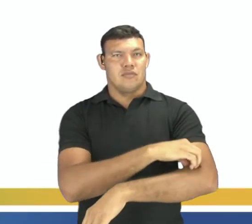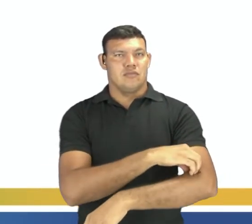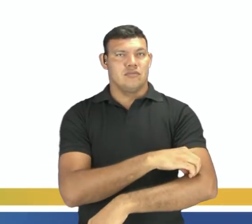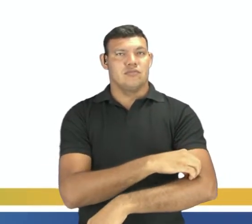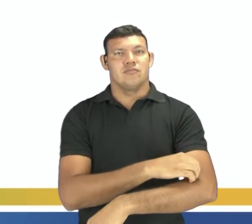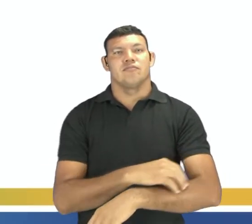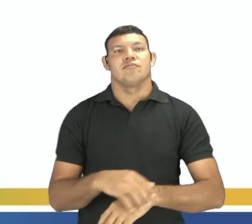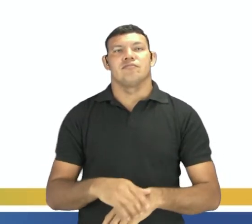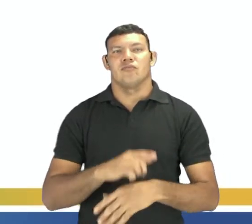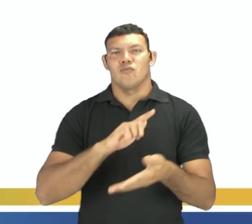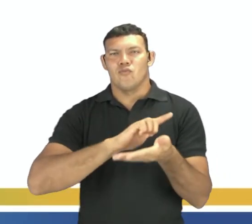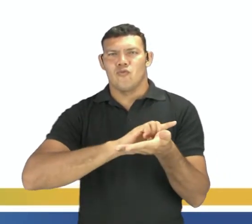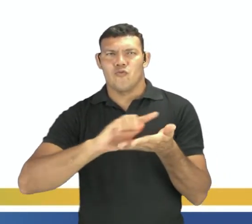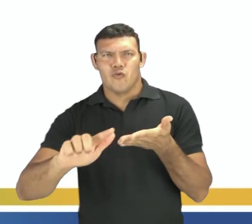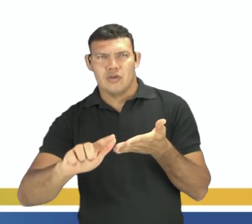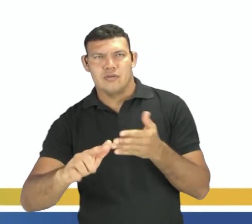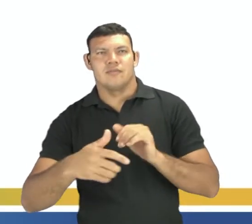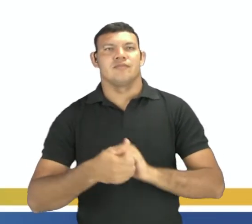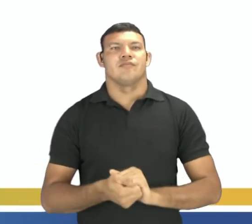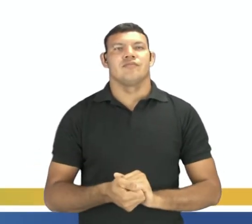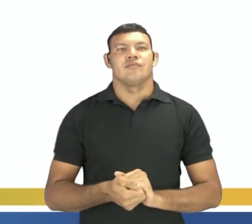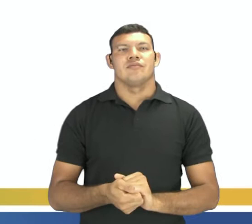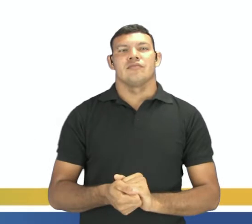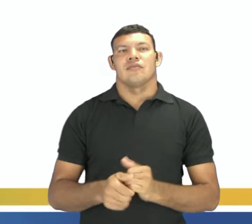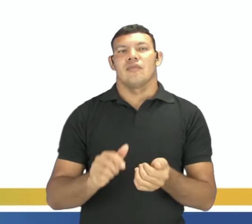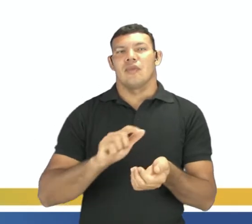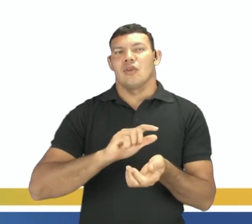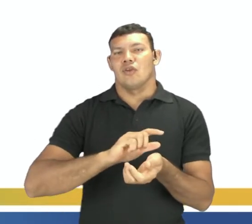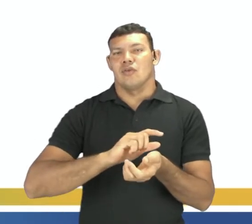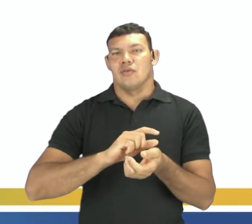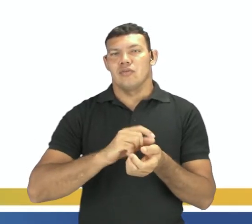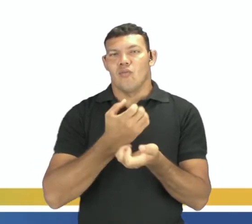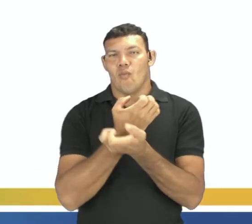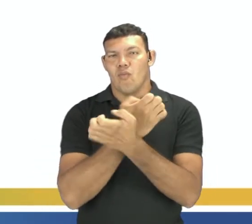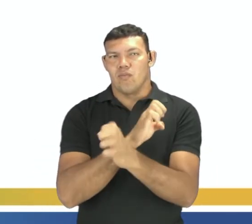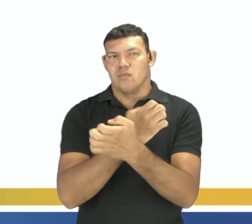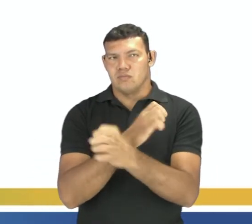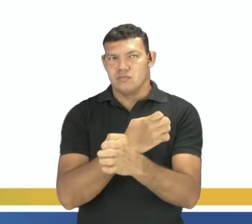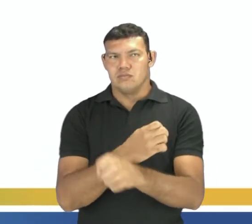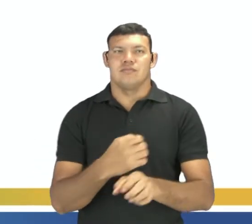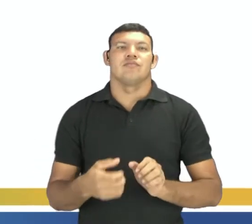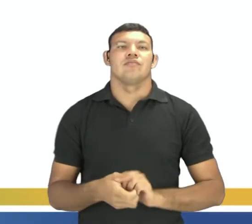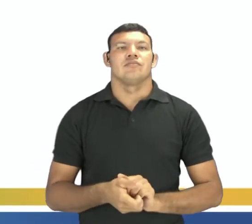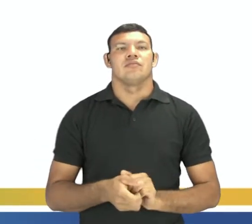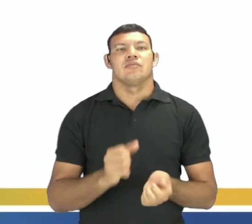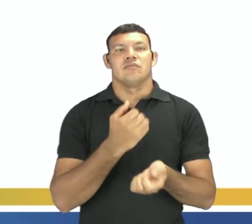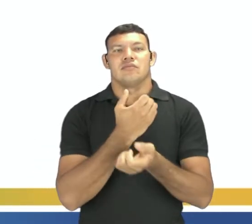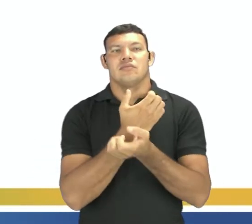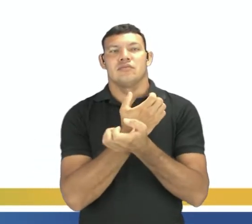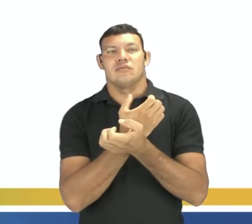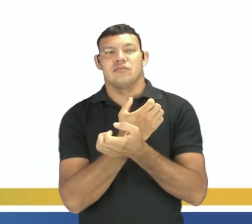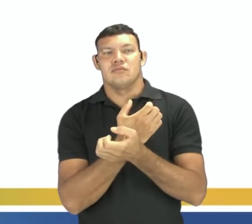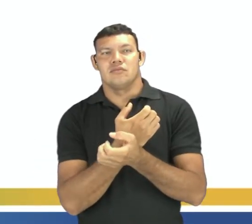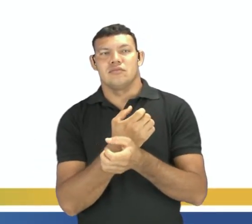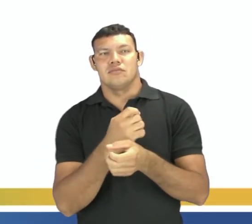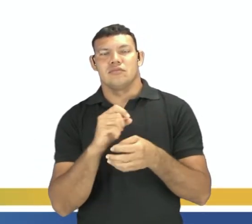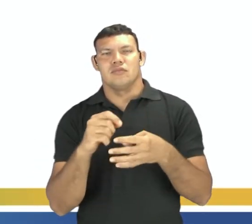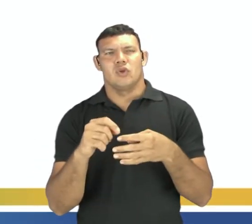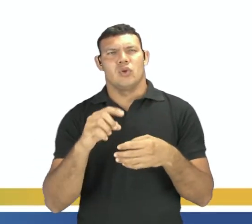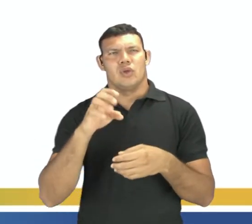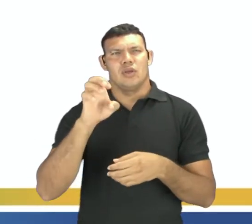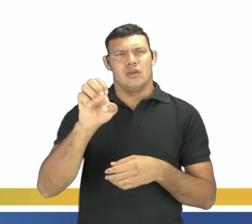e o liso, o estriado esquelético e o estriado cardíaco. O estriado liso, ele tem